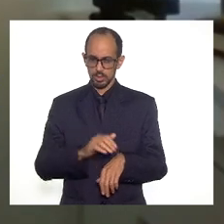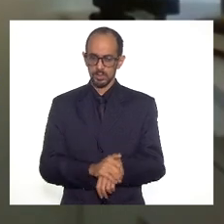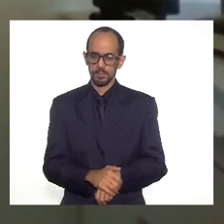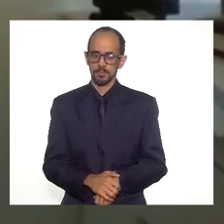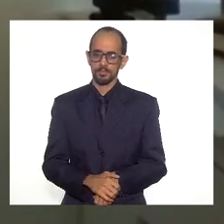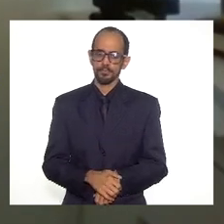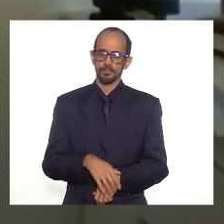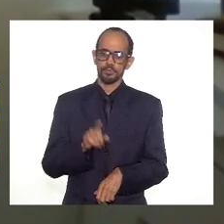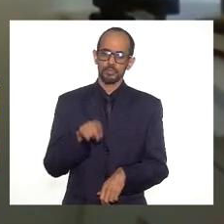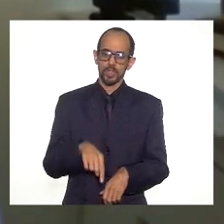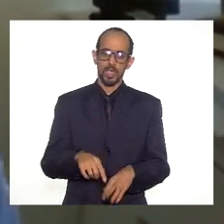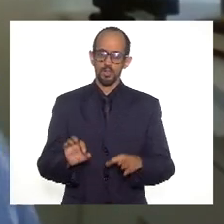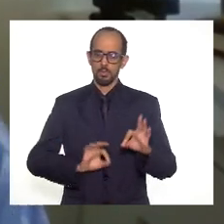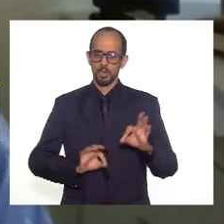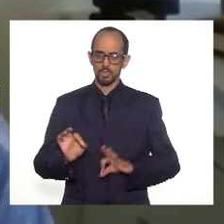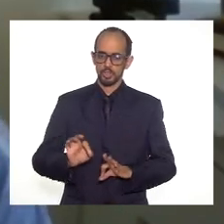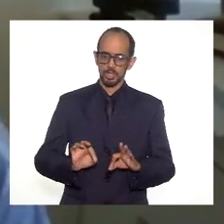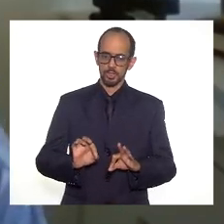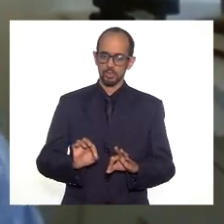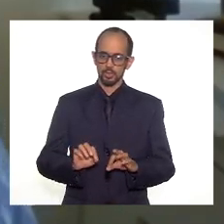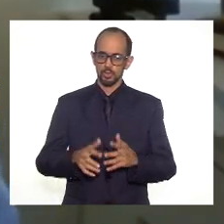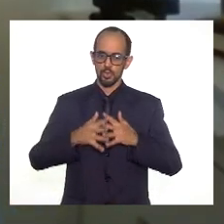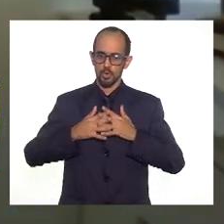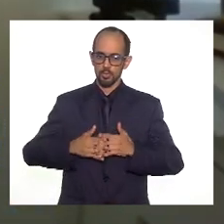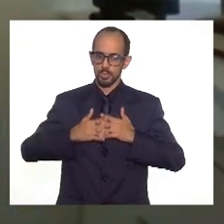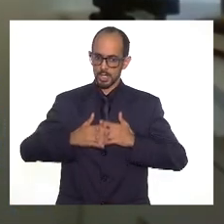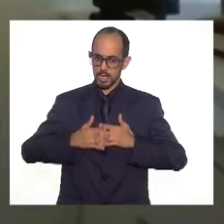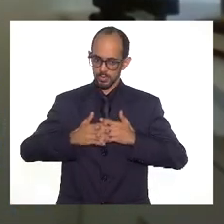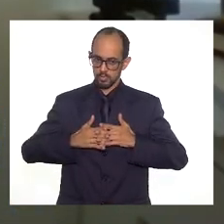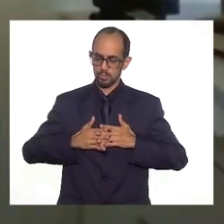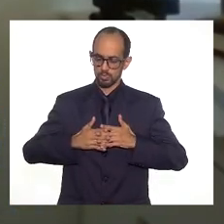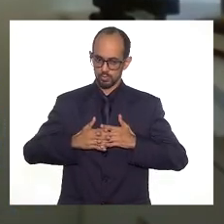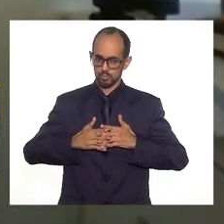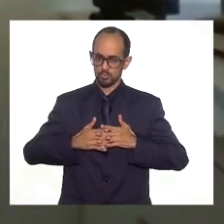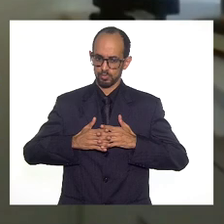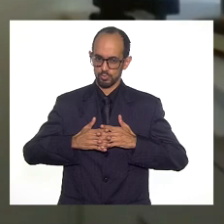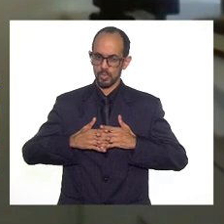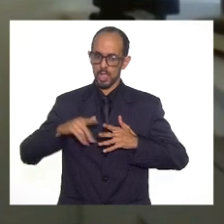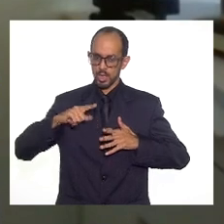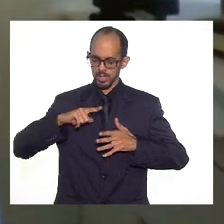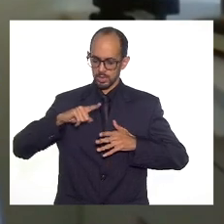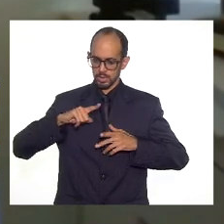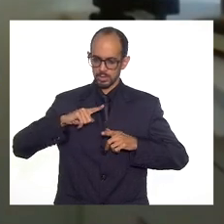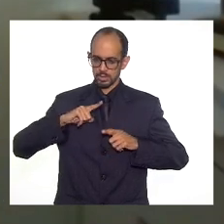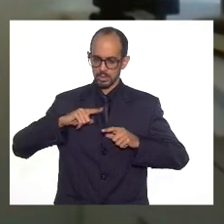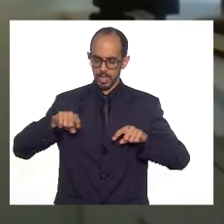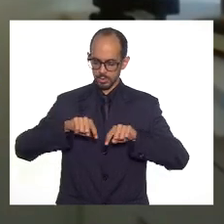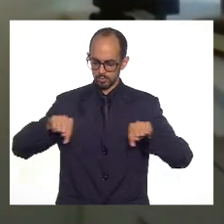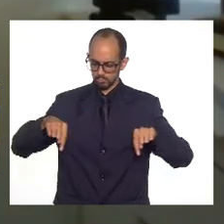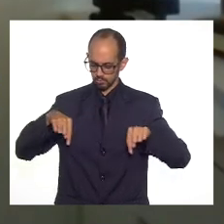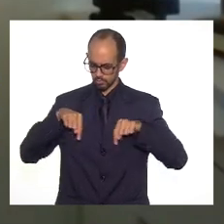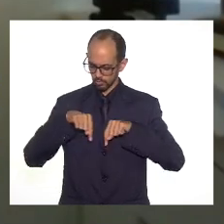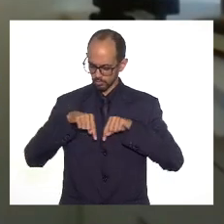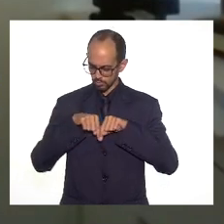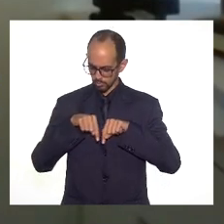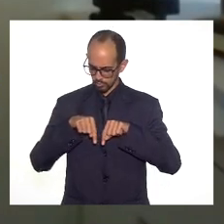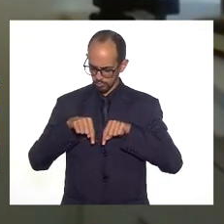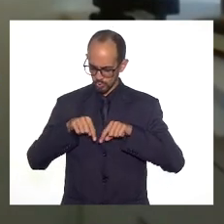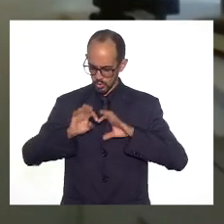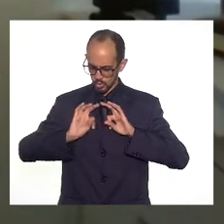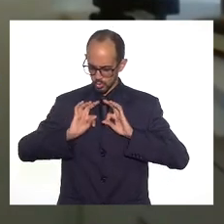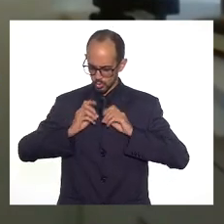O projeto é complexo, tem um perímetro todo descrito,